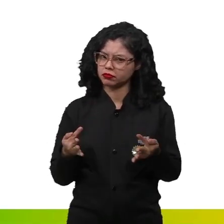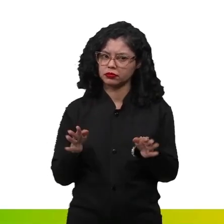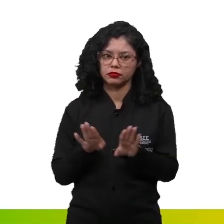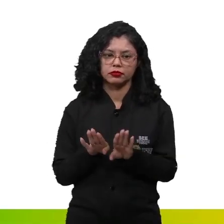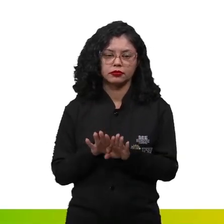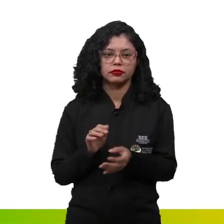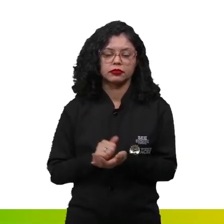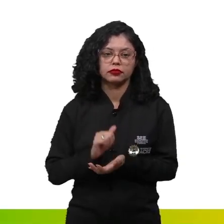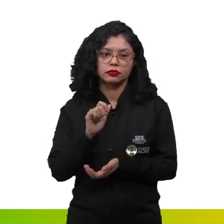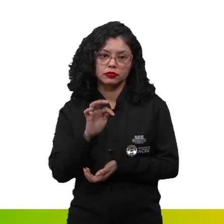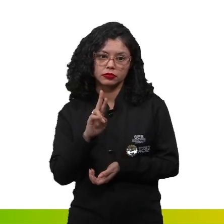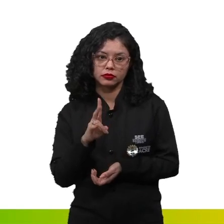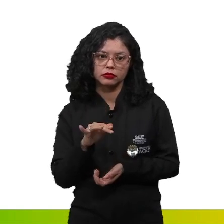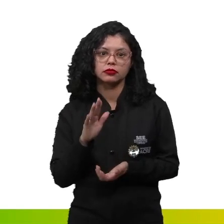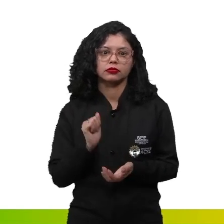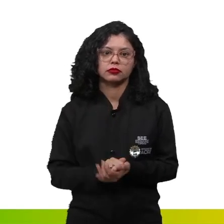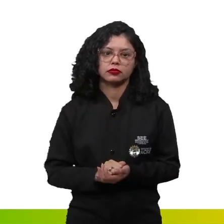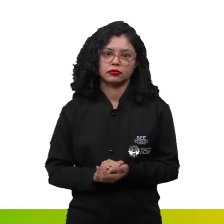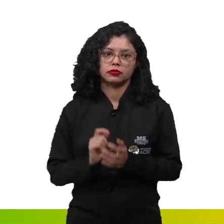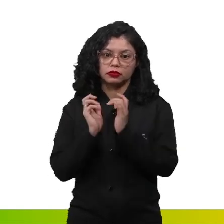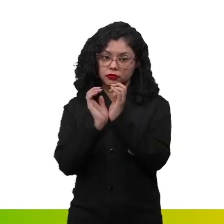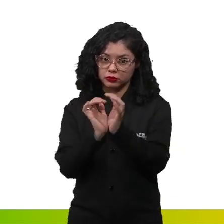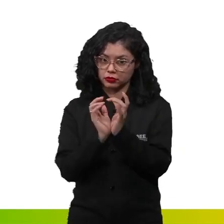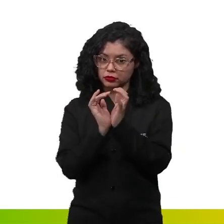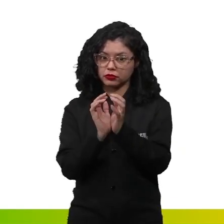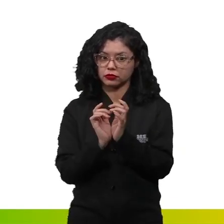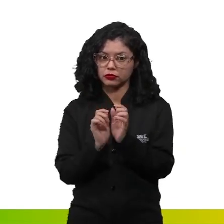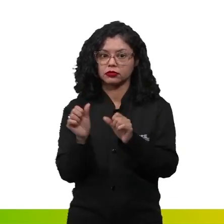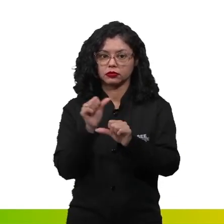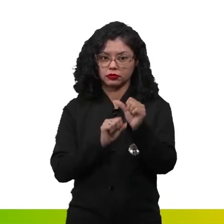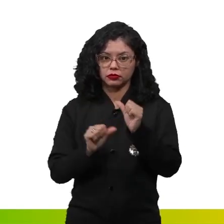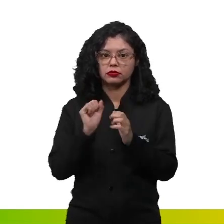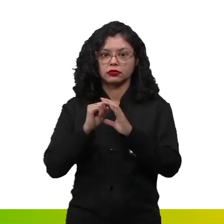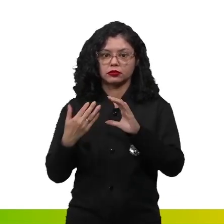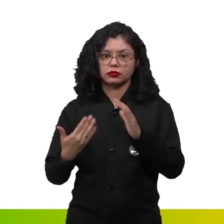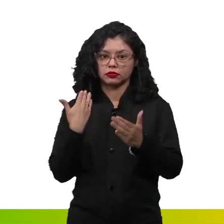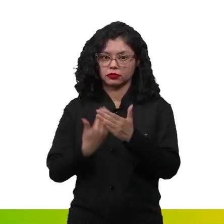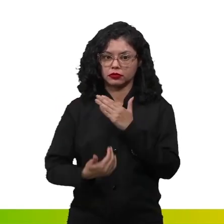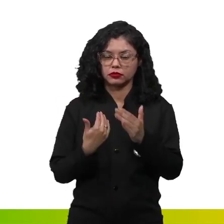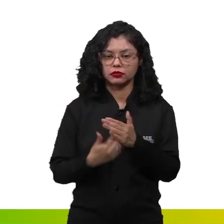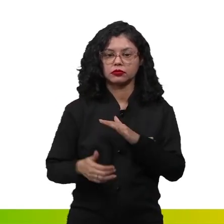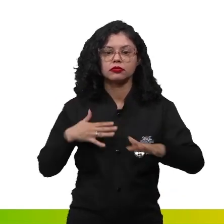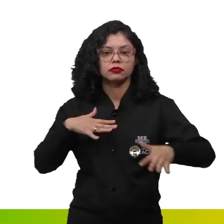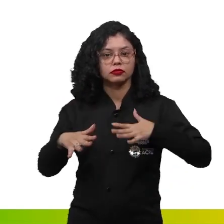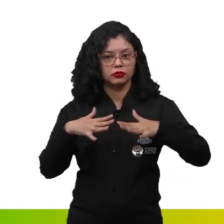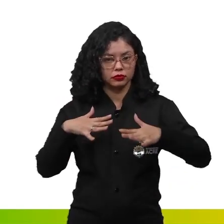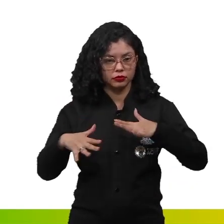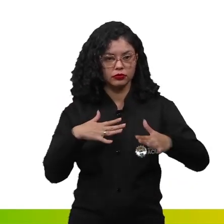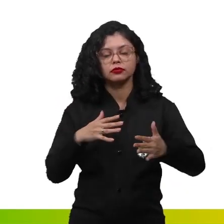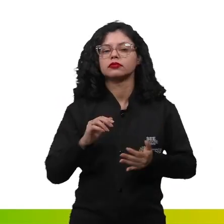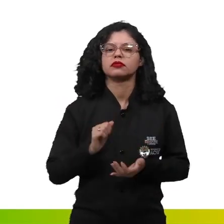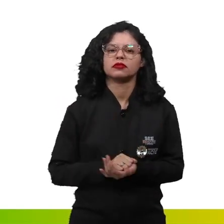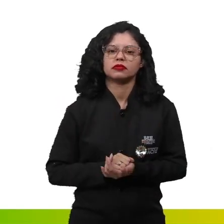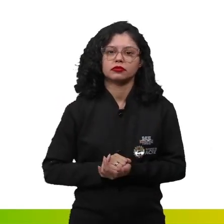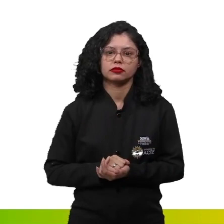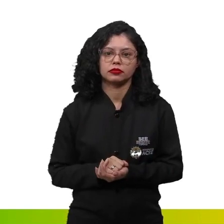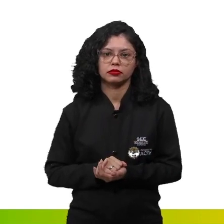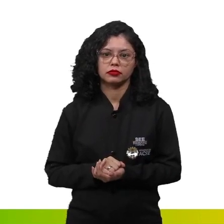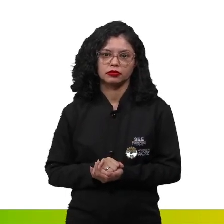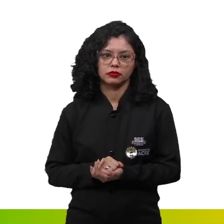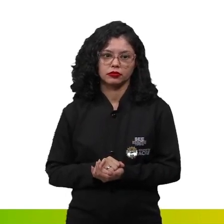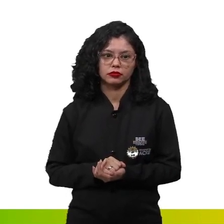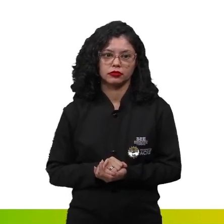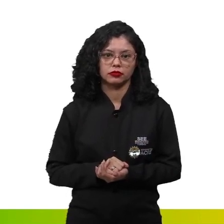também. Ataxia é uma alteração neurológica caracterizada pela perda da